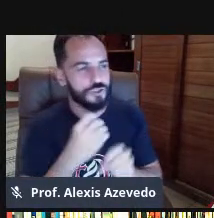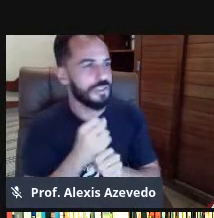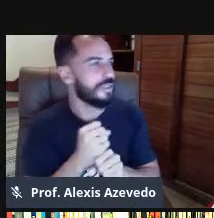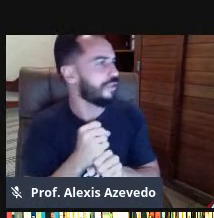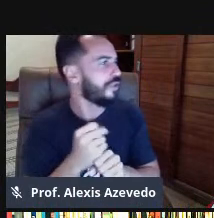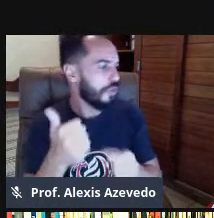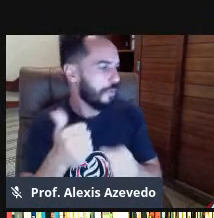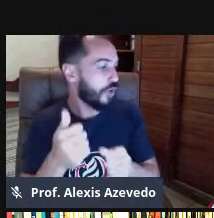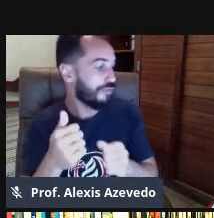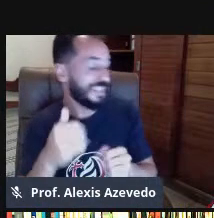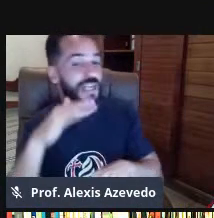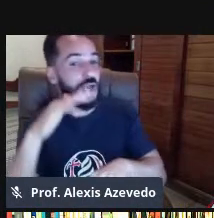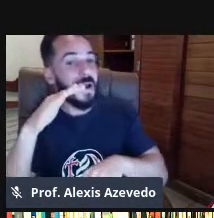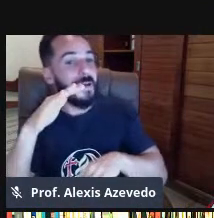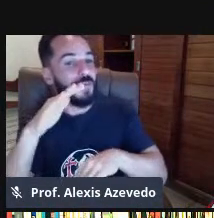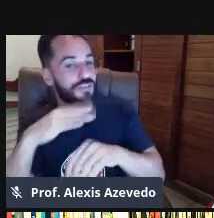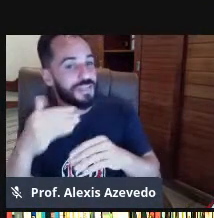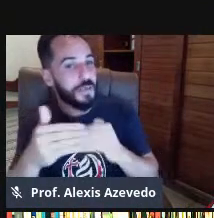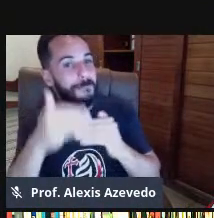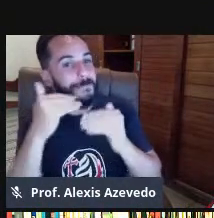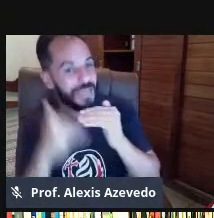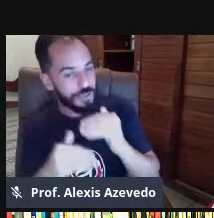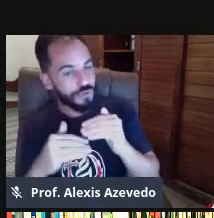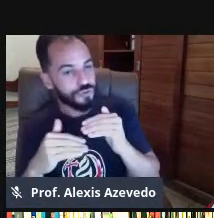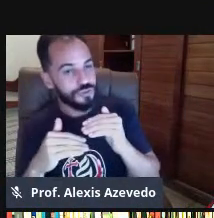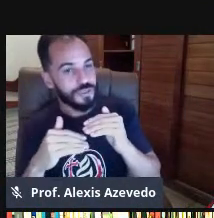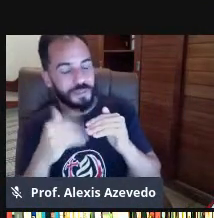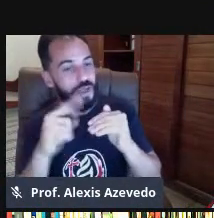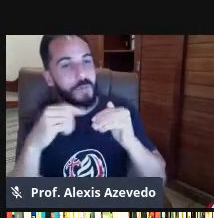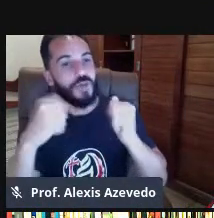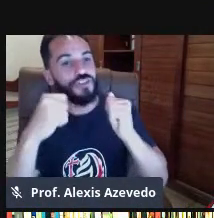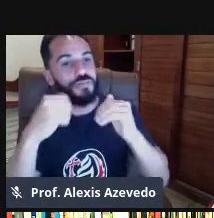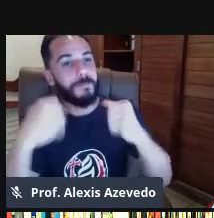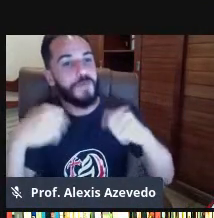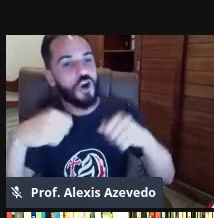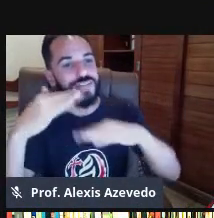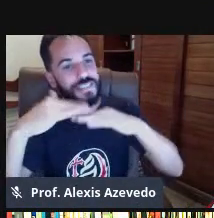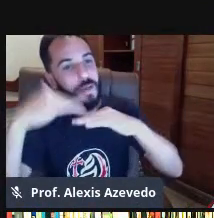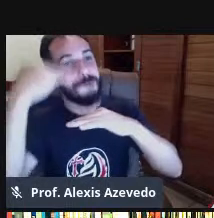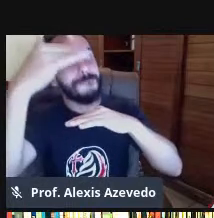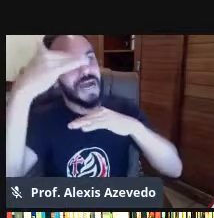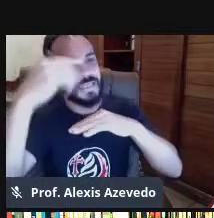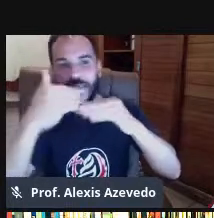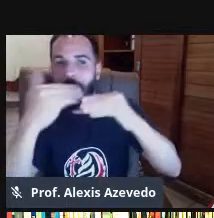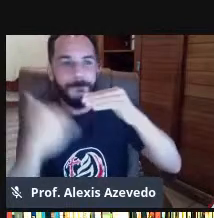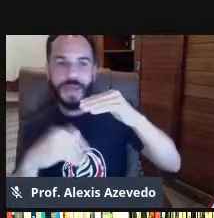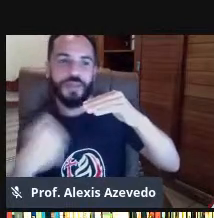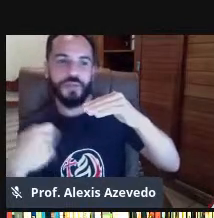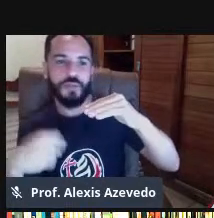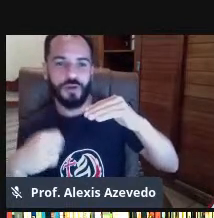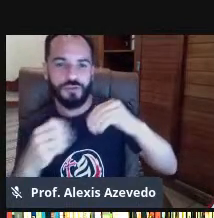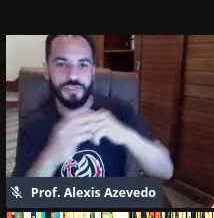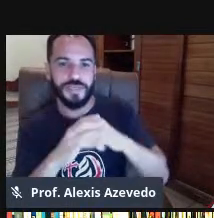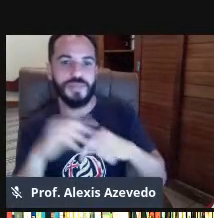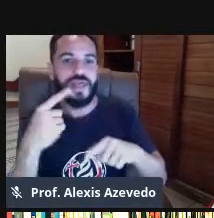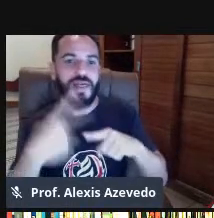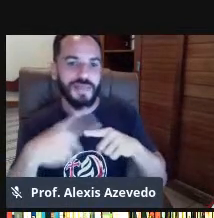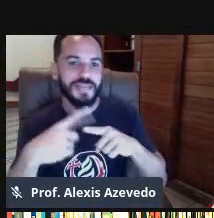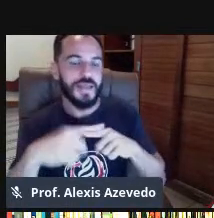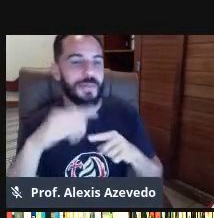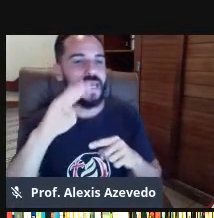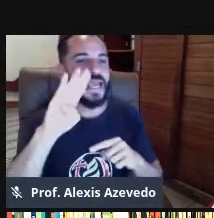menos, né? Tem também atividade de habilitação TCC, que não é uma disciplina, né, que é uma atividade